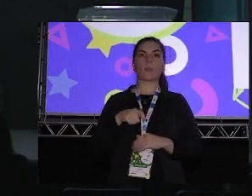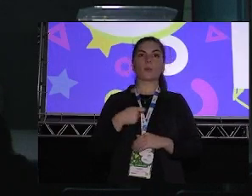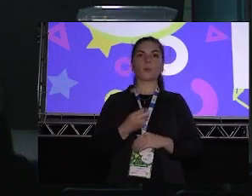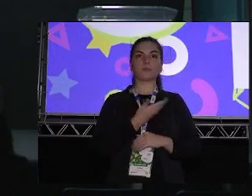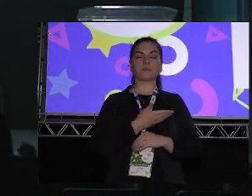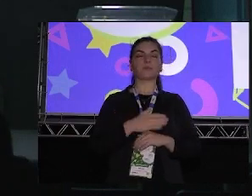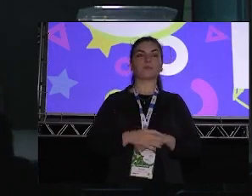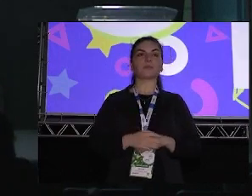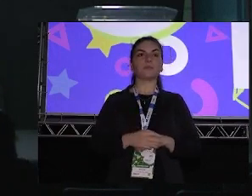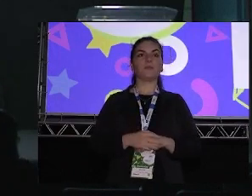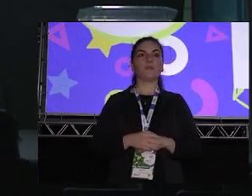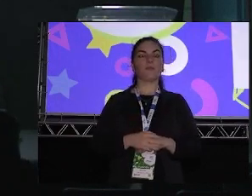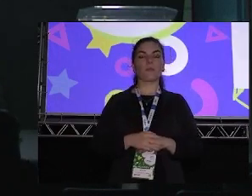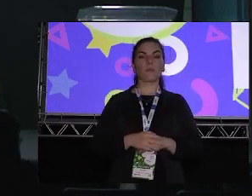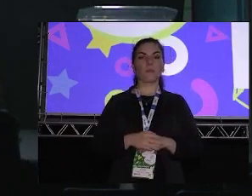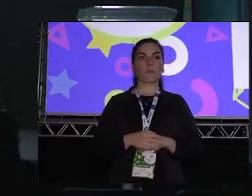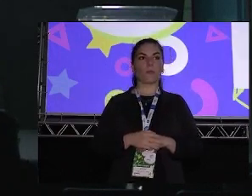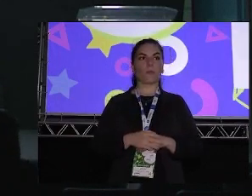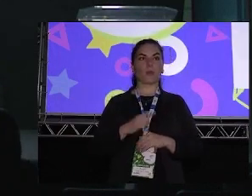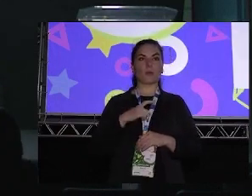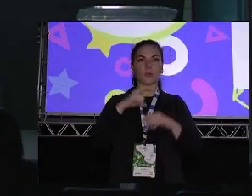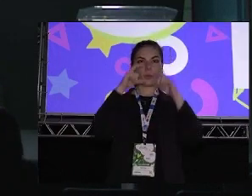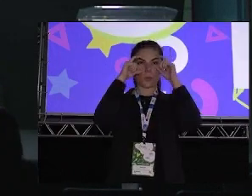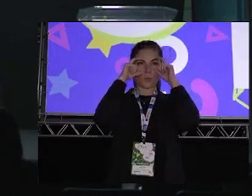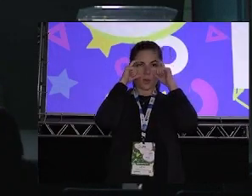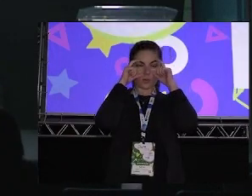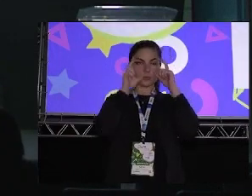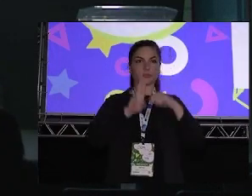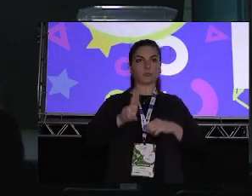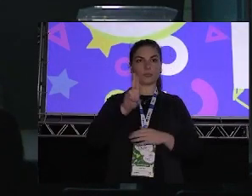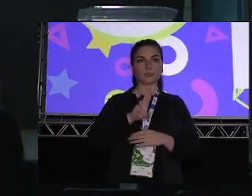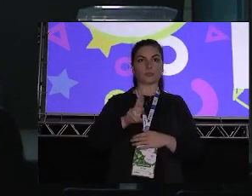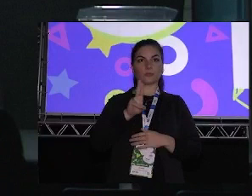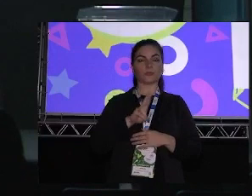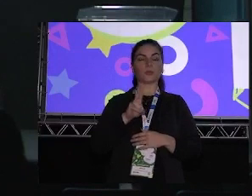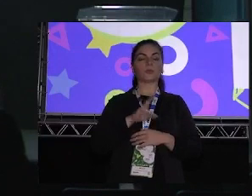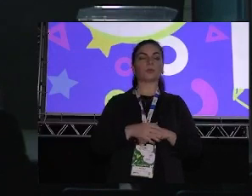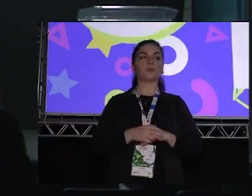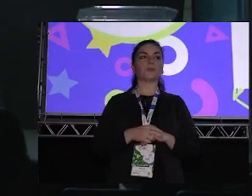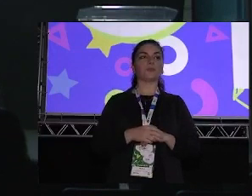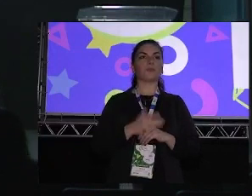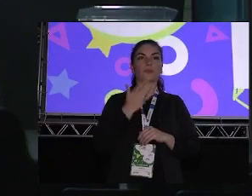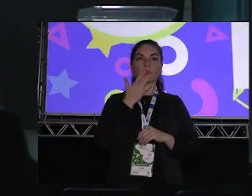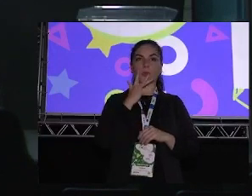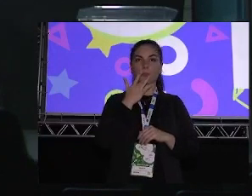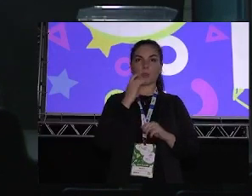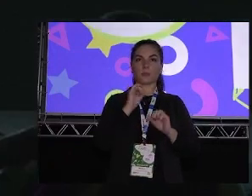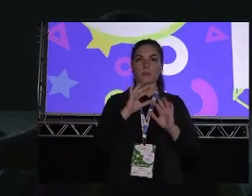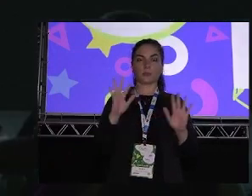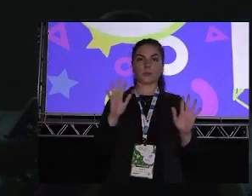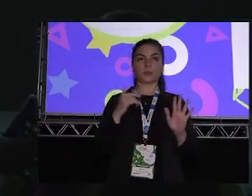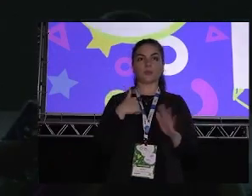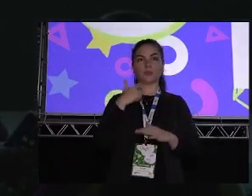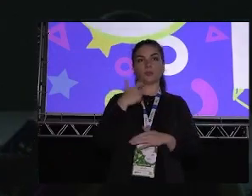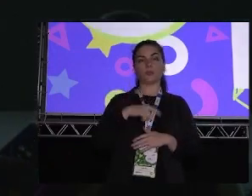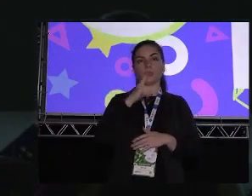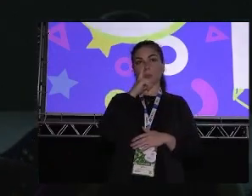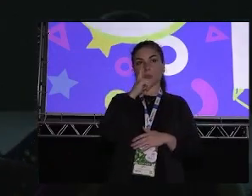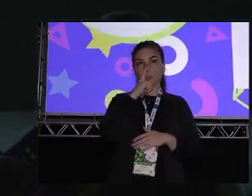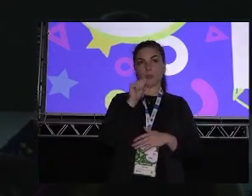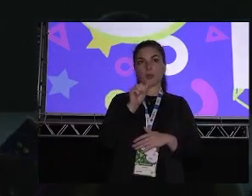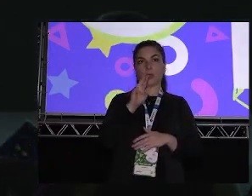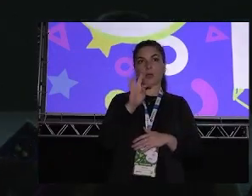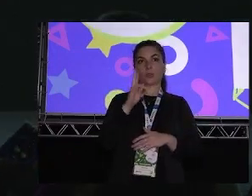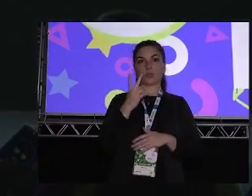Eu tenho um óculos, eu uso um óculos de armação transparente e branca. Eu sou mãe do Arthur, um jovem de